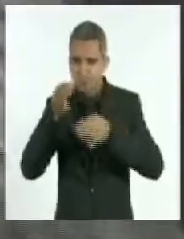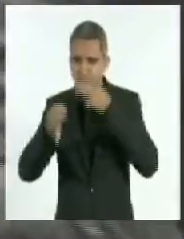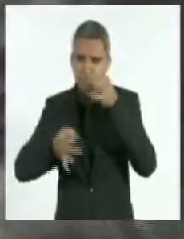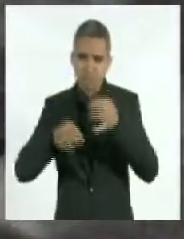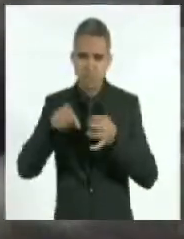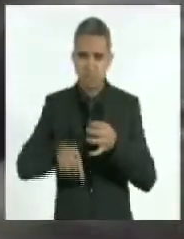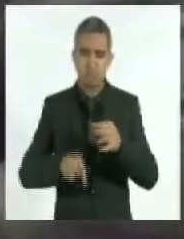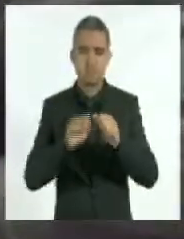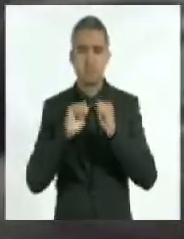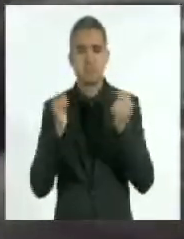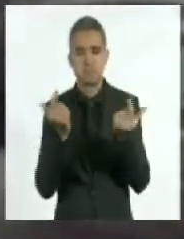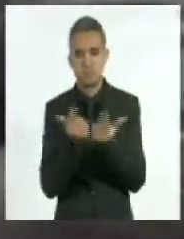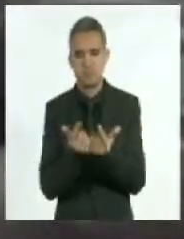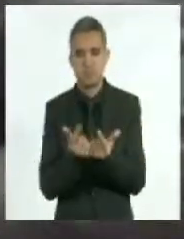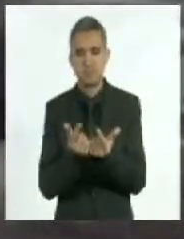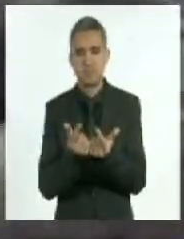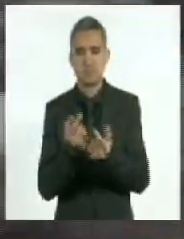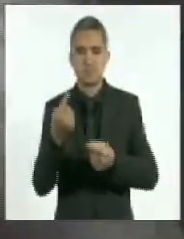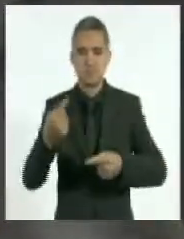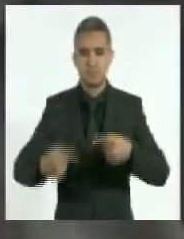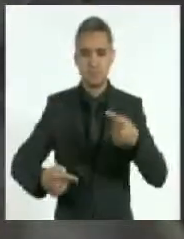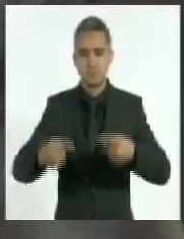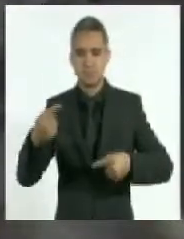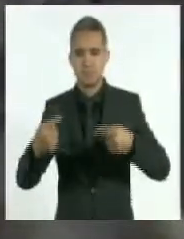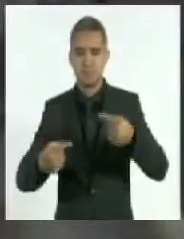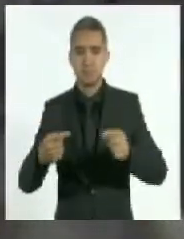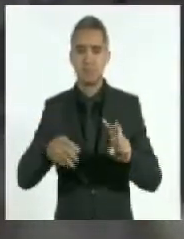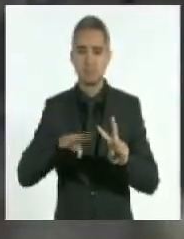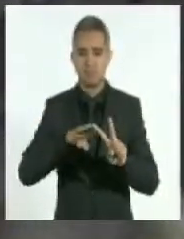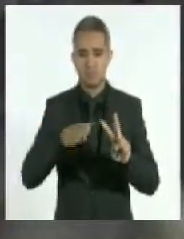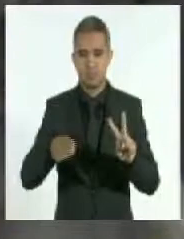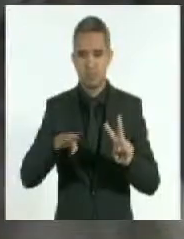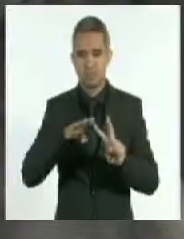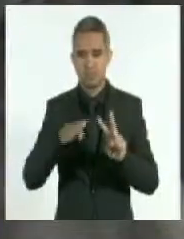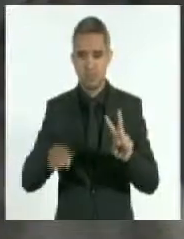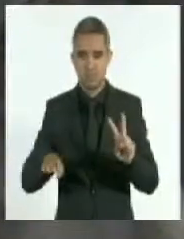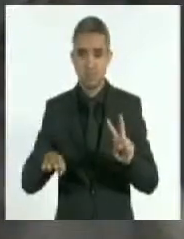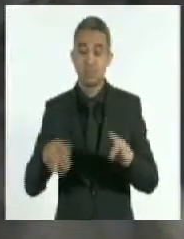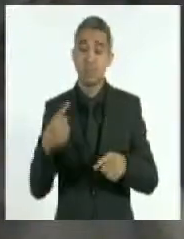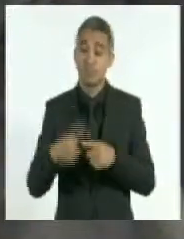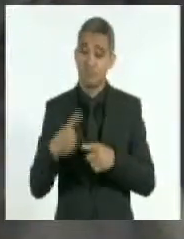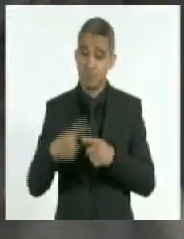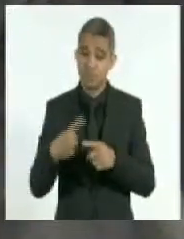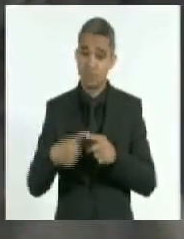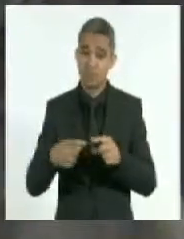principalmente em relação à Vale. Por quê? A Vale hoje é uma empresa